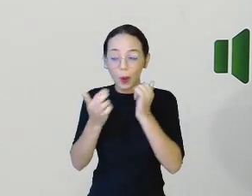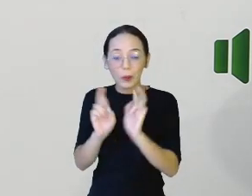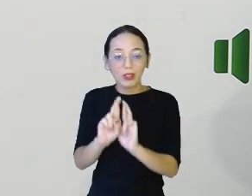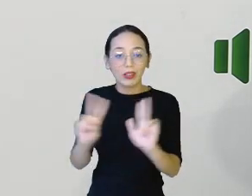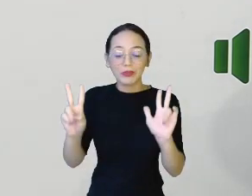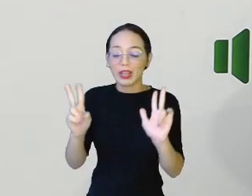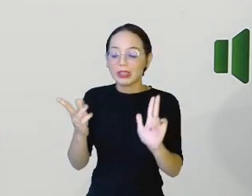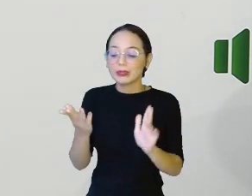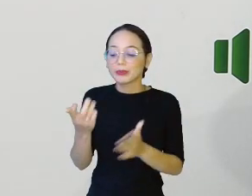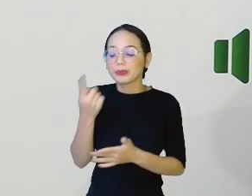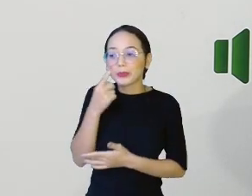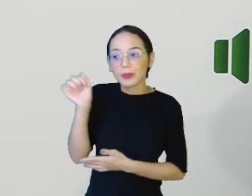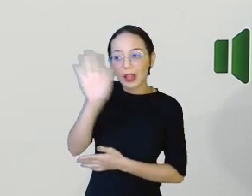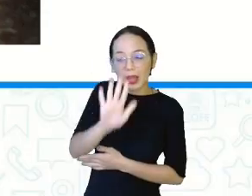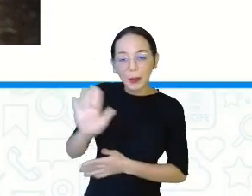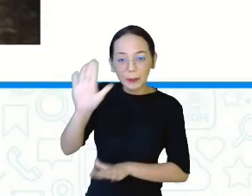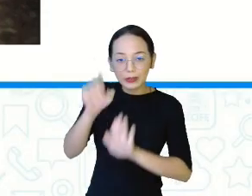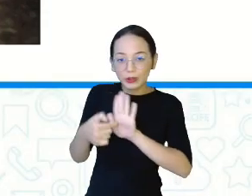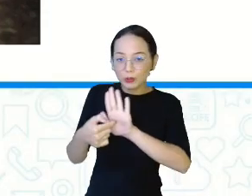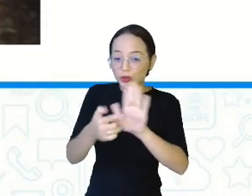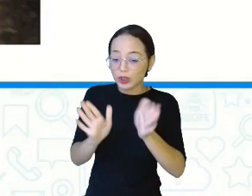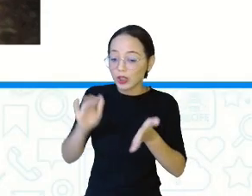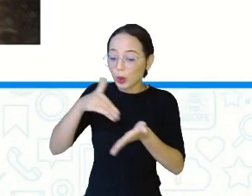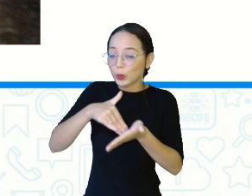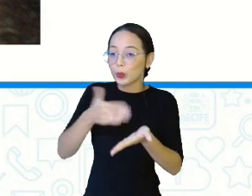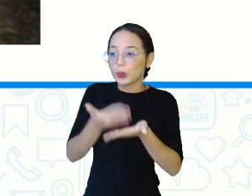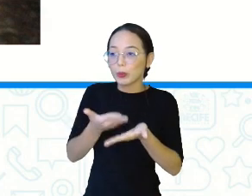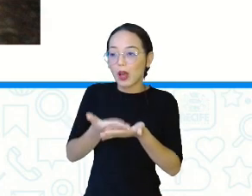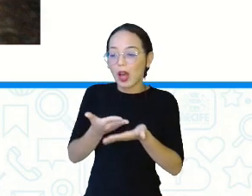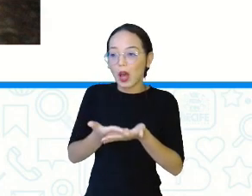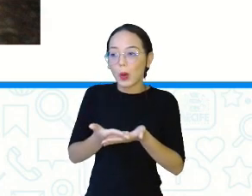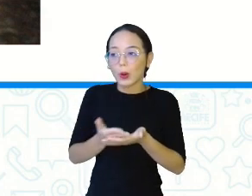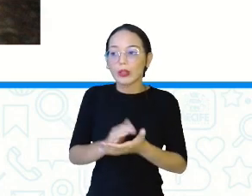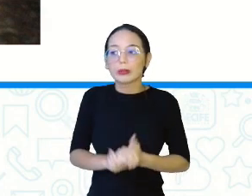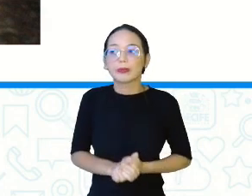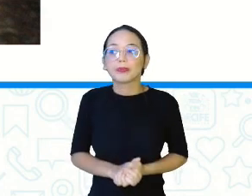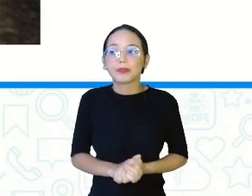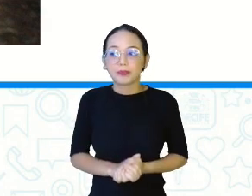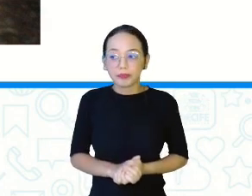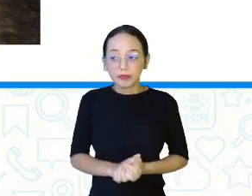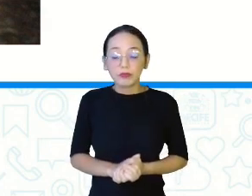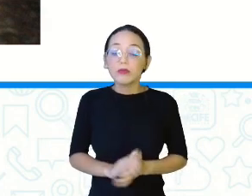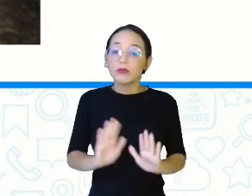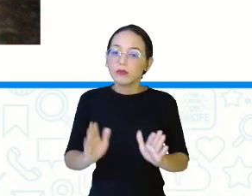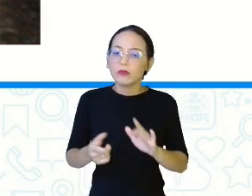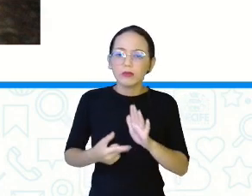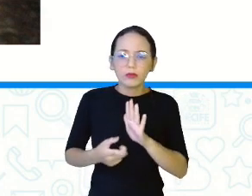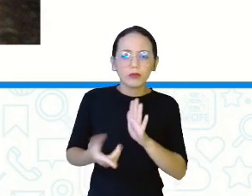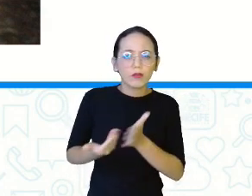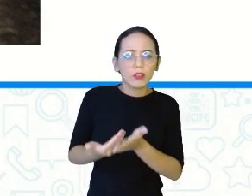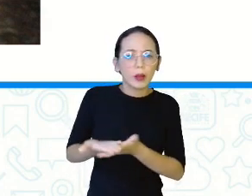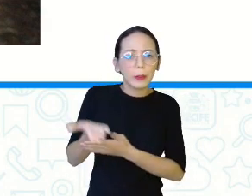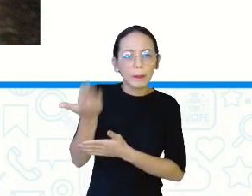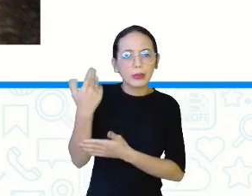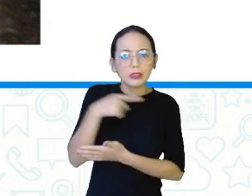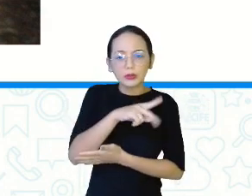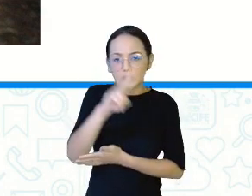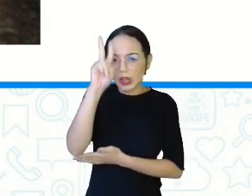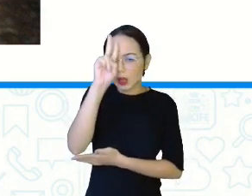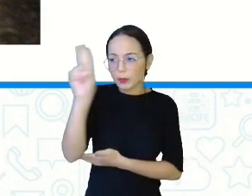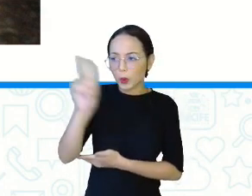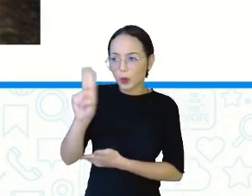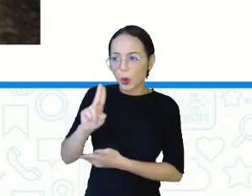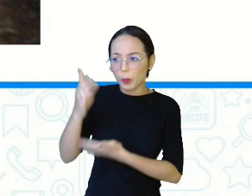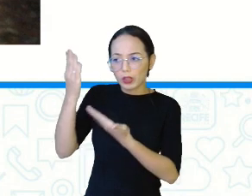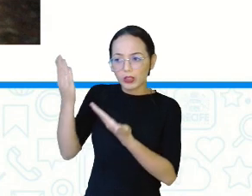diferente. Essa imagem eu te mostrei na última aula, eu não tinha te mostrado anteriormente, mas na última aula nós vimos, você lembra o nome dessa